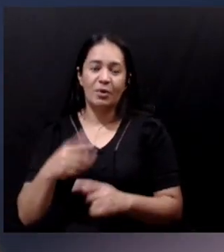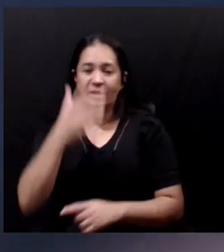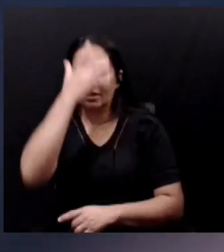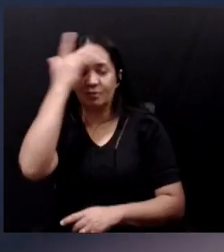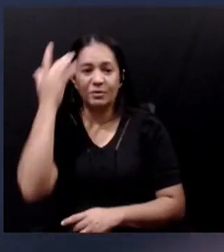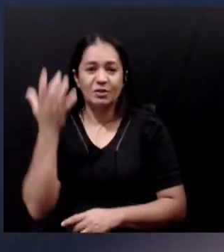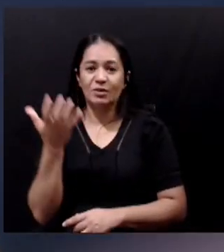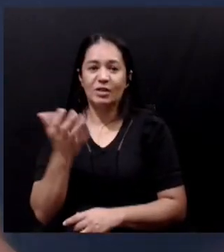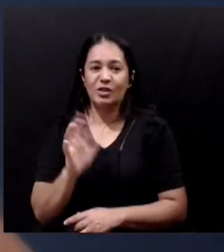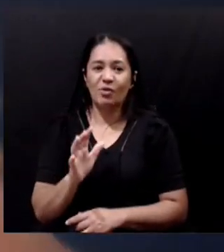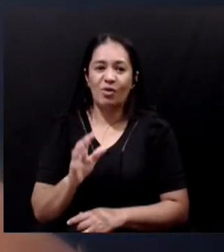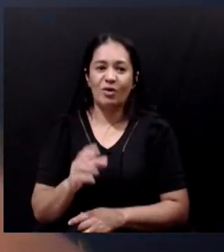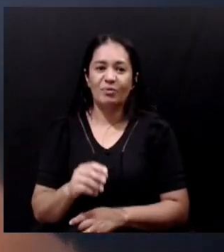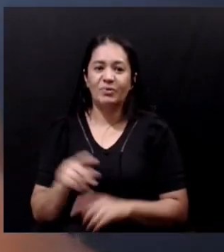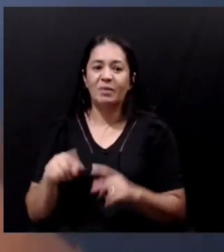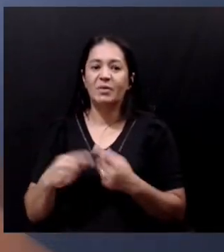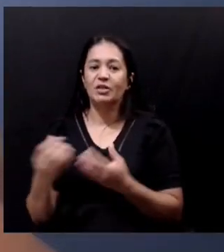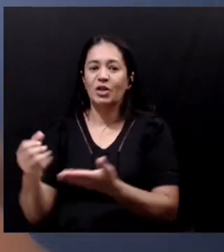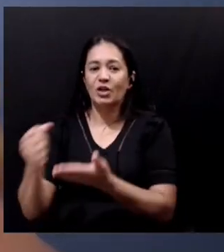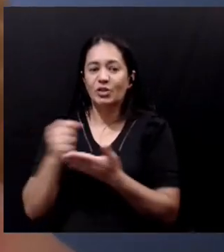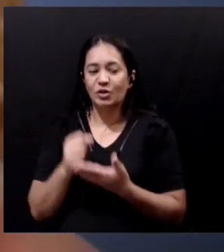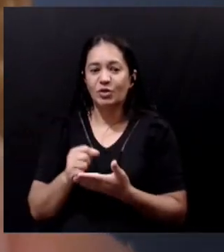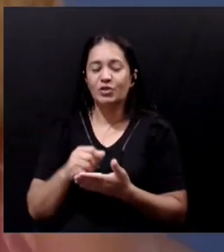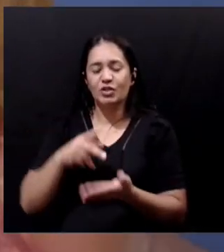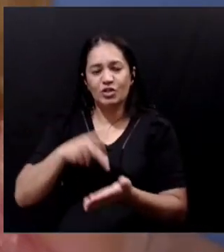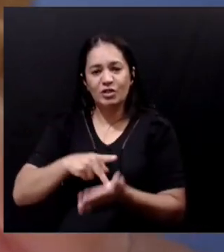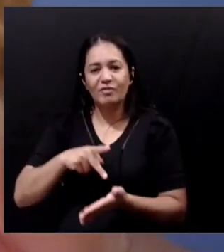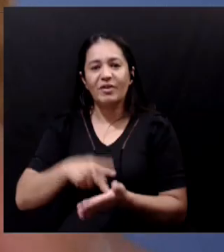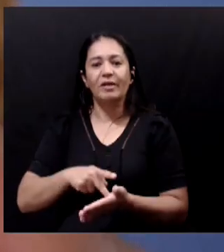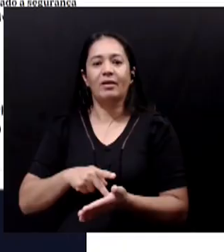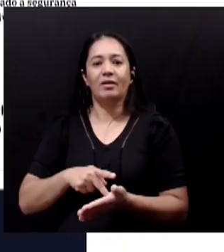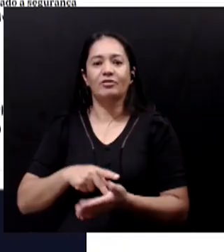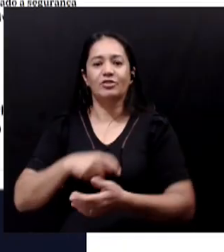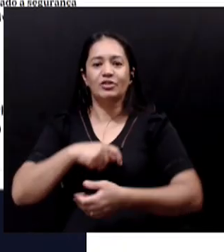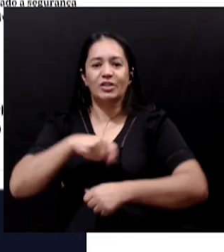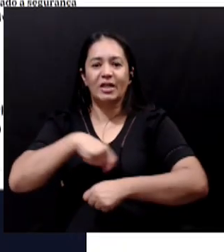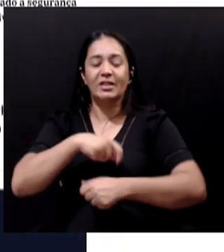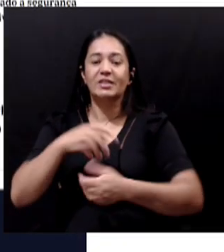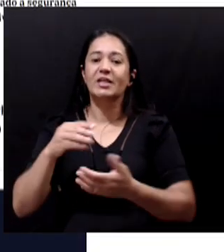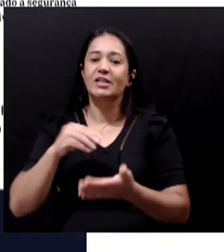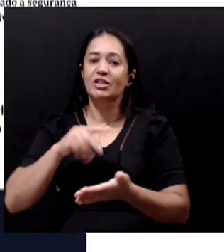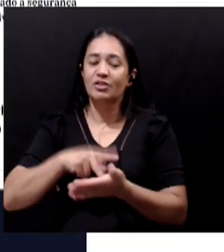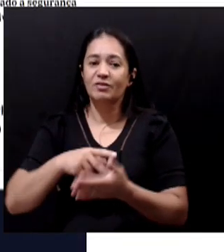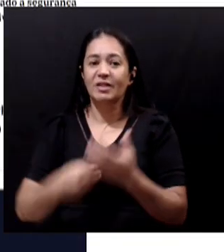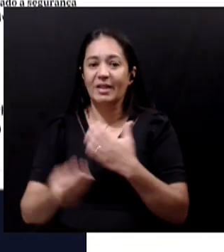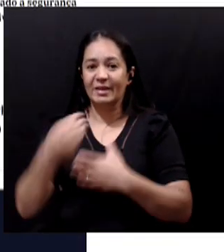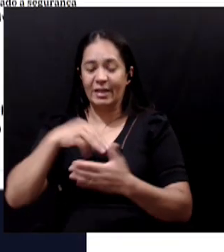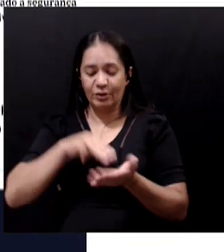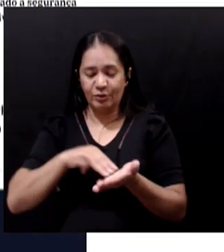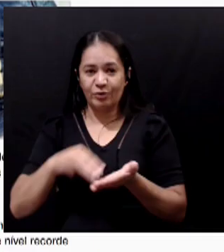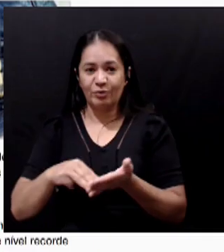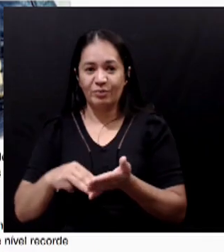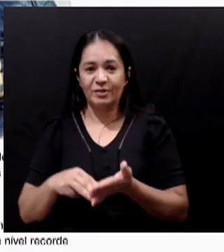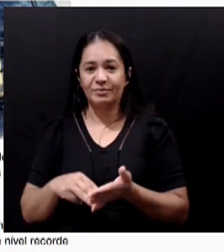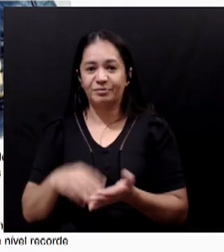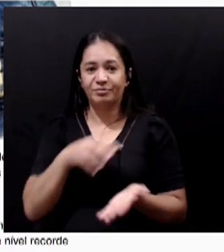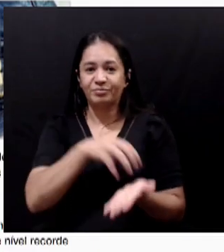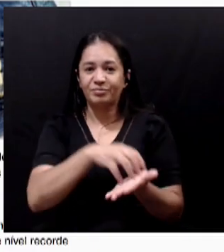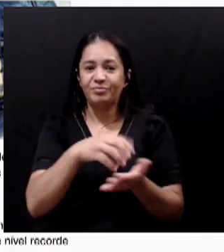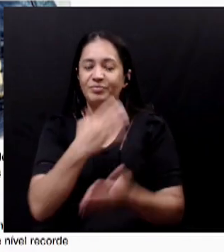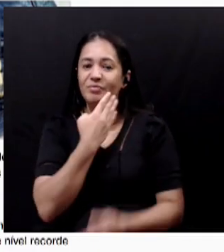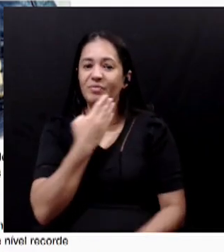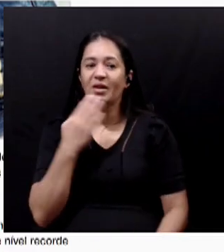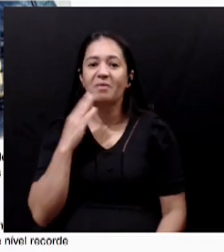que realmente é, né? Dentro do pastel. Dentro do pastel. O setor de bares e restaurantes no Brasil foi um